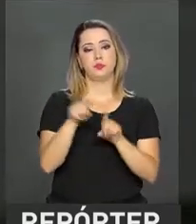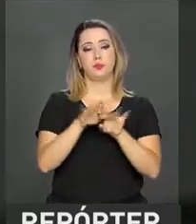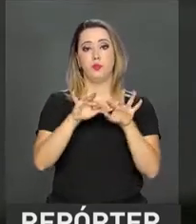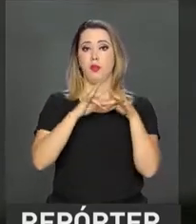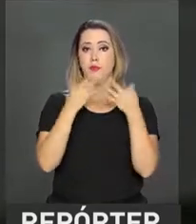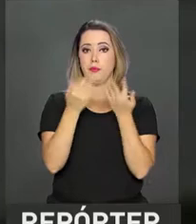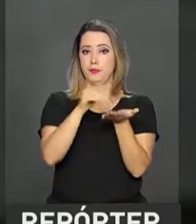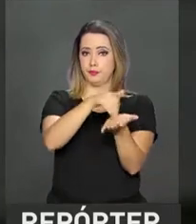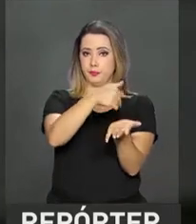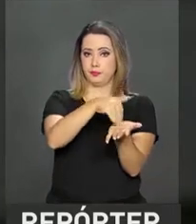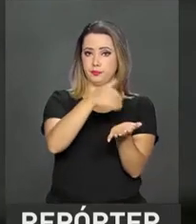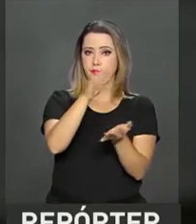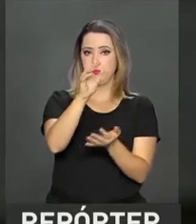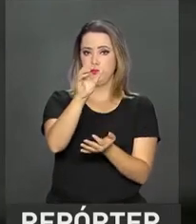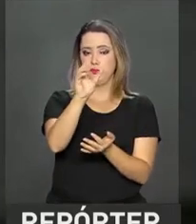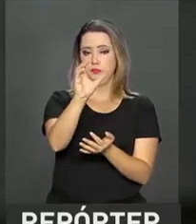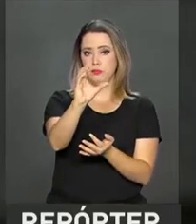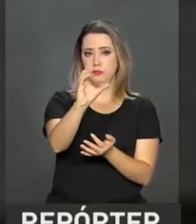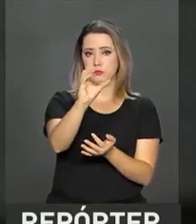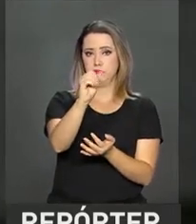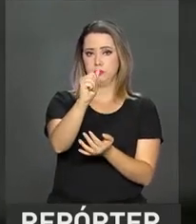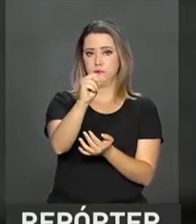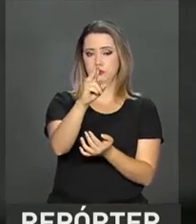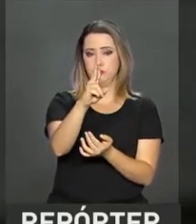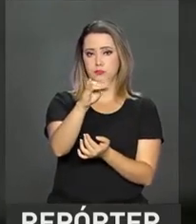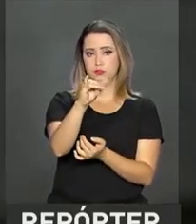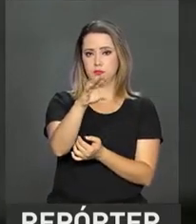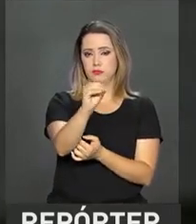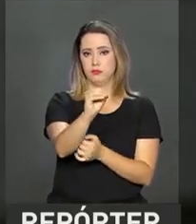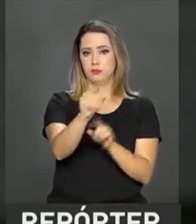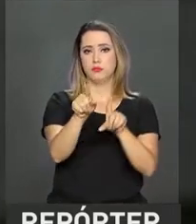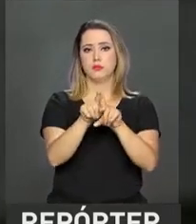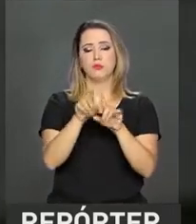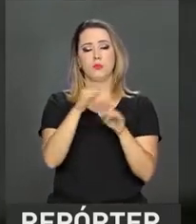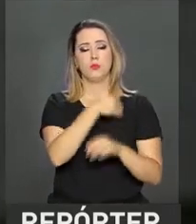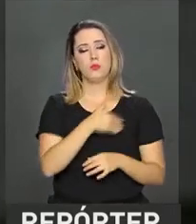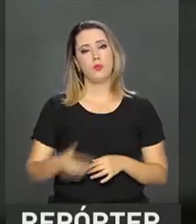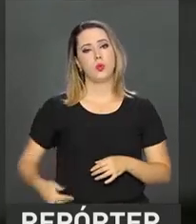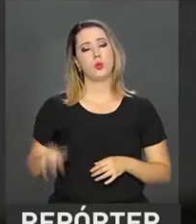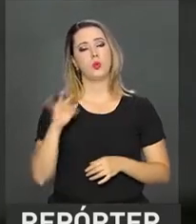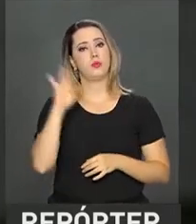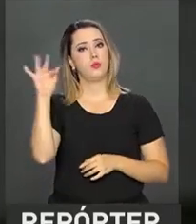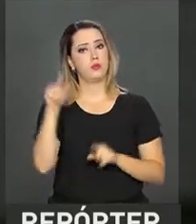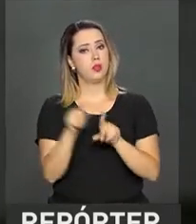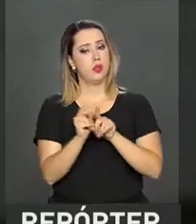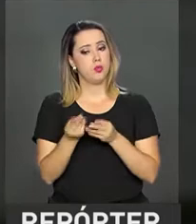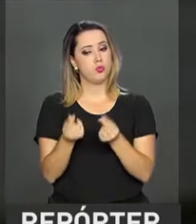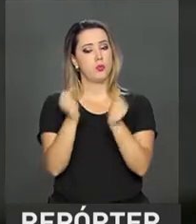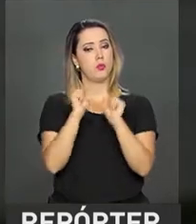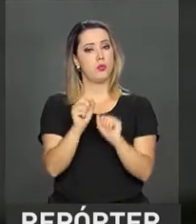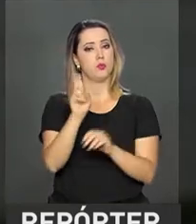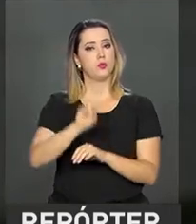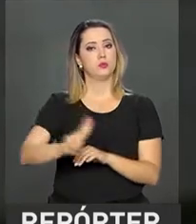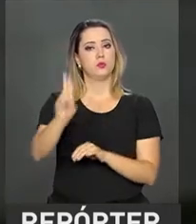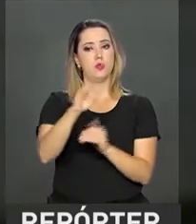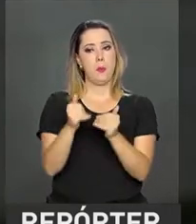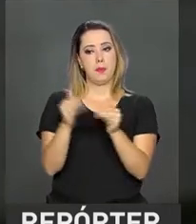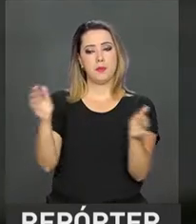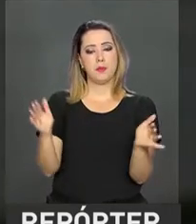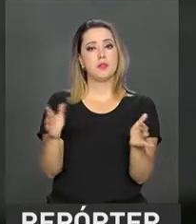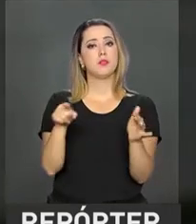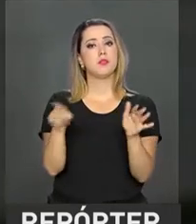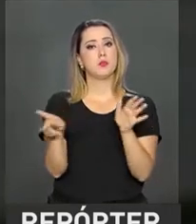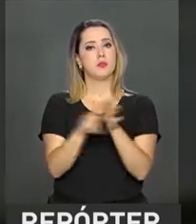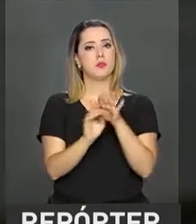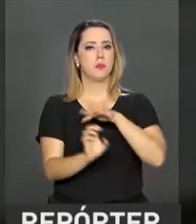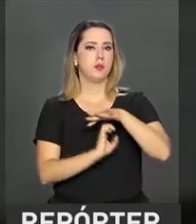inscritas no cadastro único para programas sociais do governo federal dinheiro que poderá ser usado para abrir ou